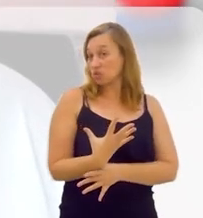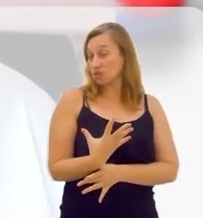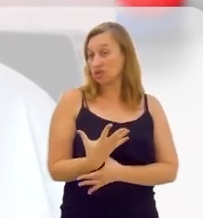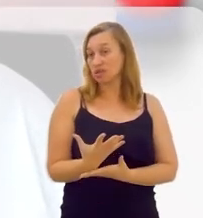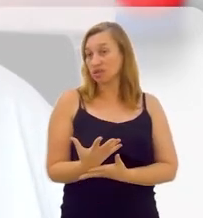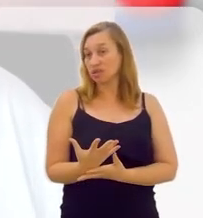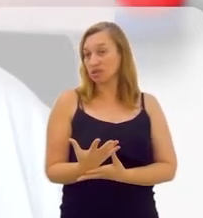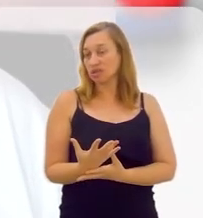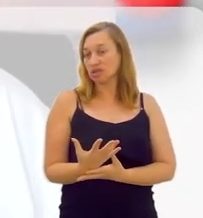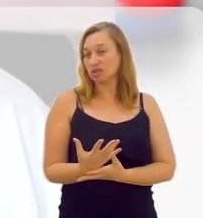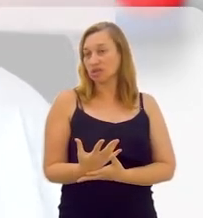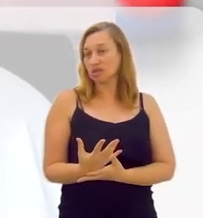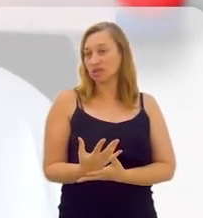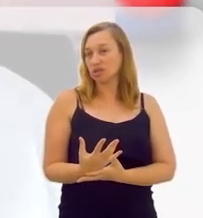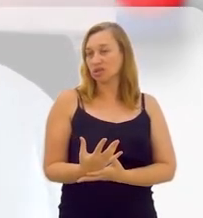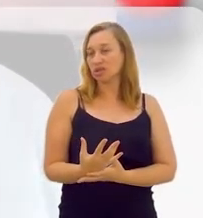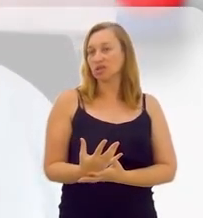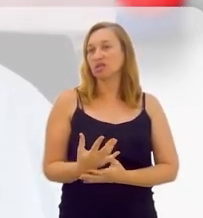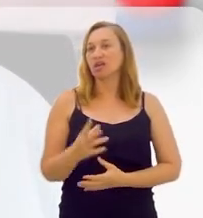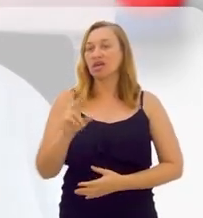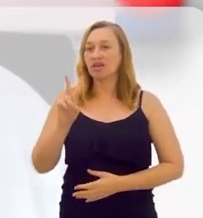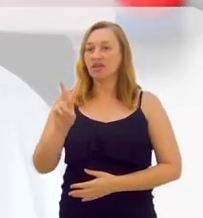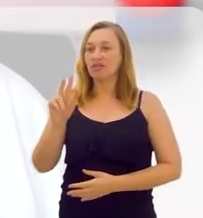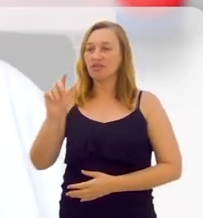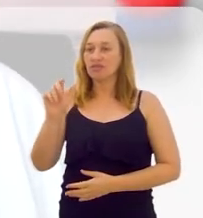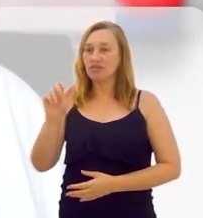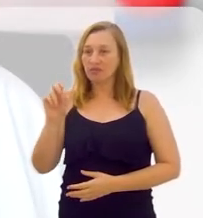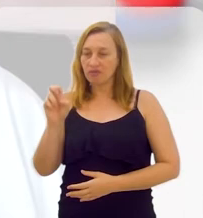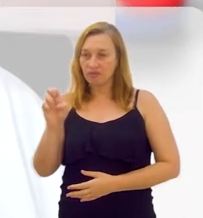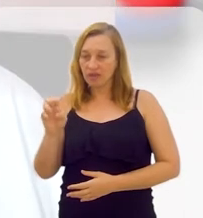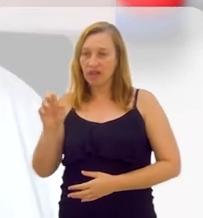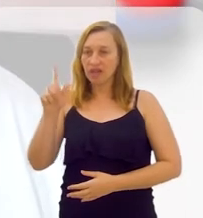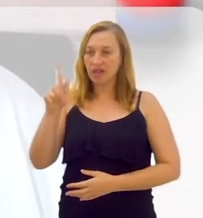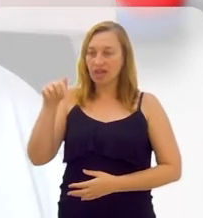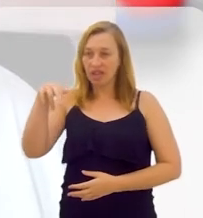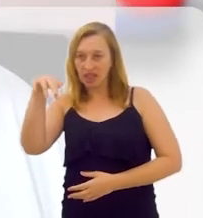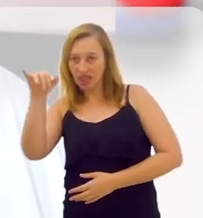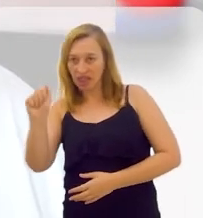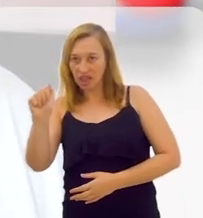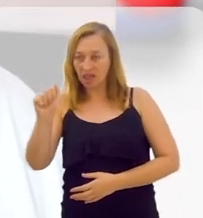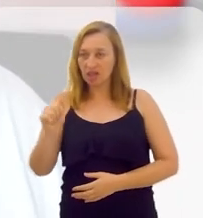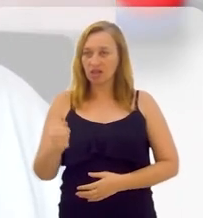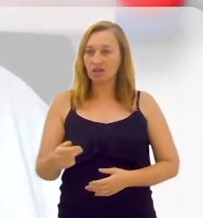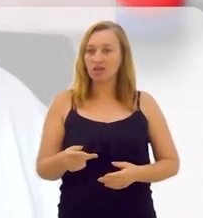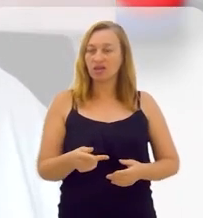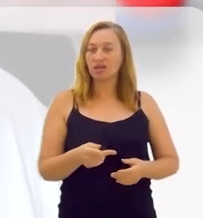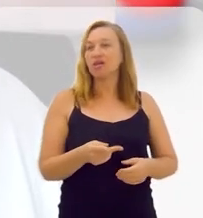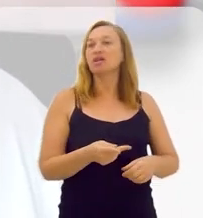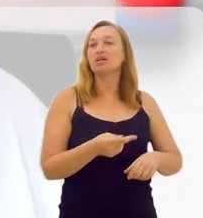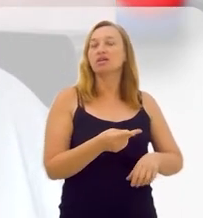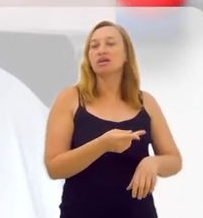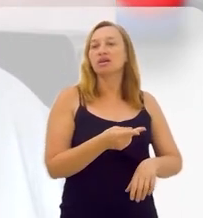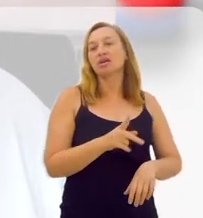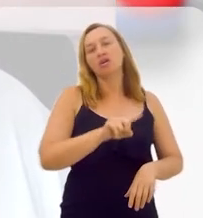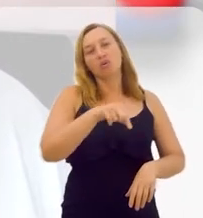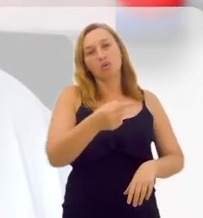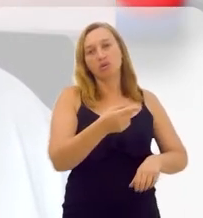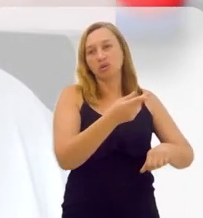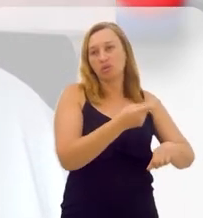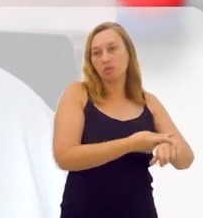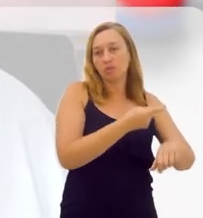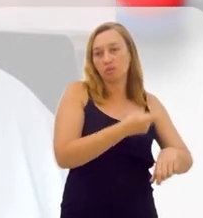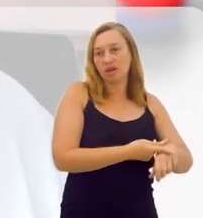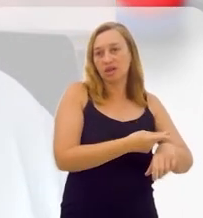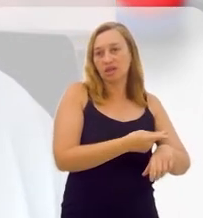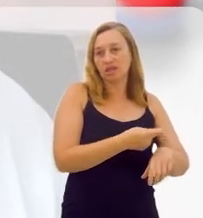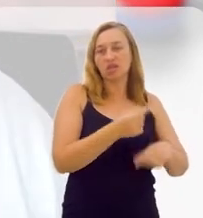produzem, no caso é uma saboaria vegana, uma com pratas e semijoias e a